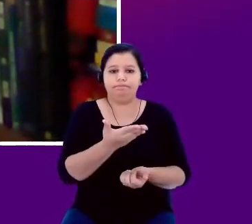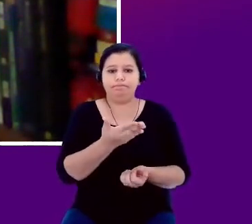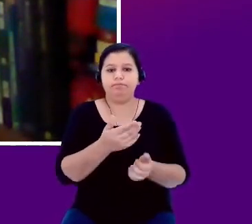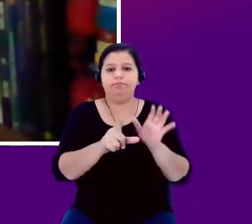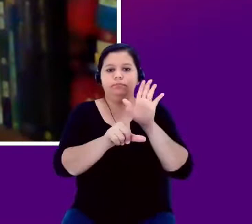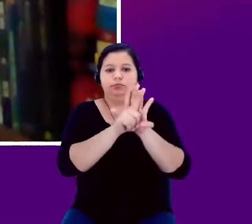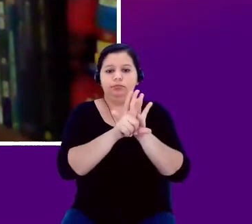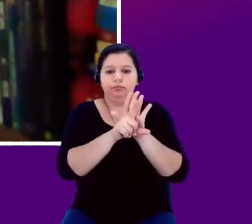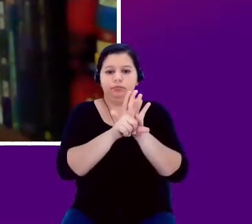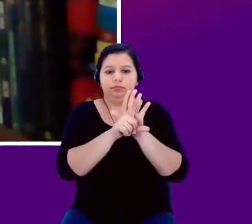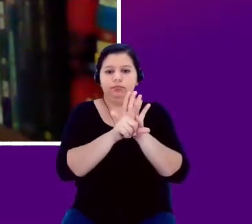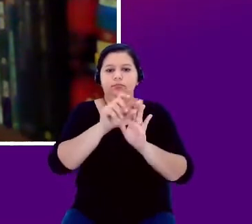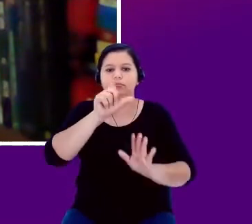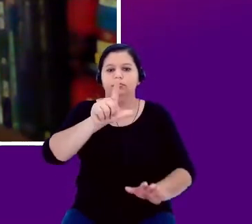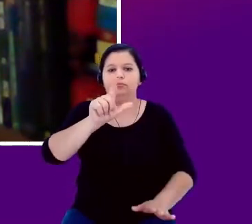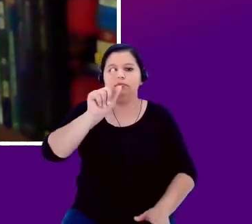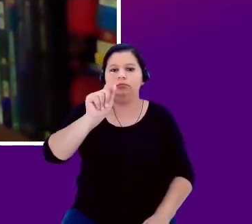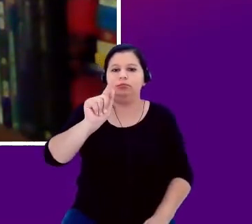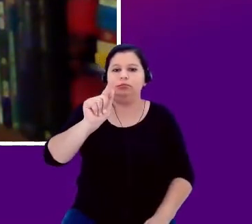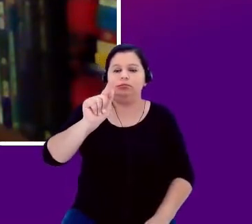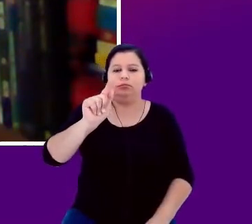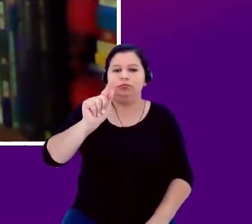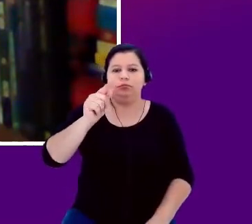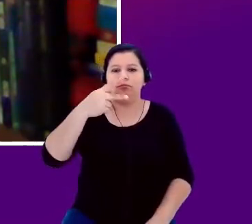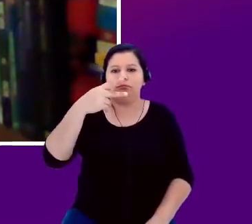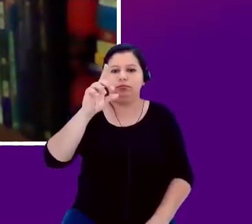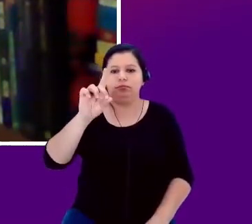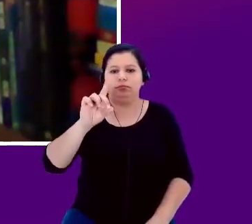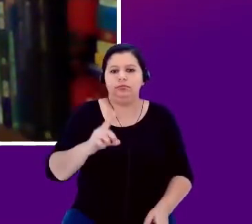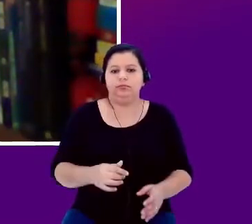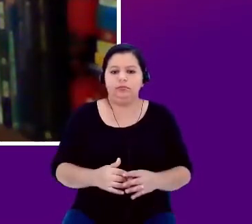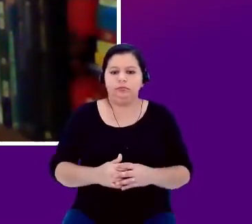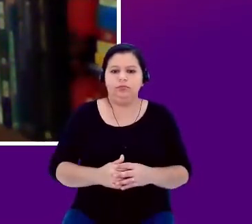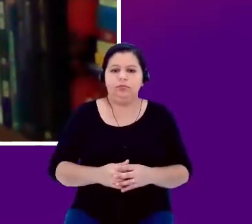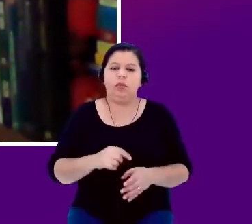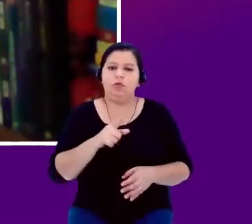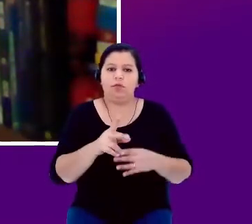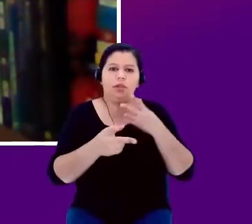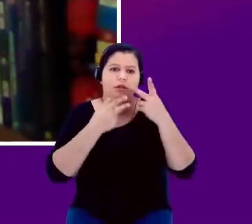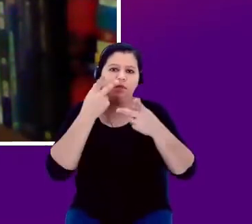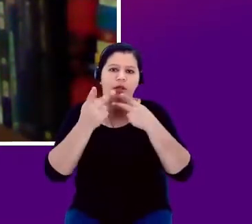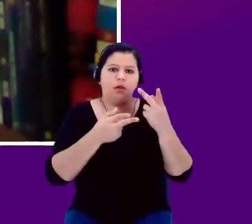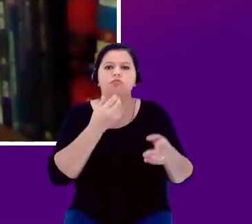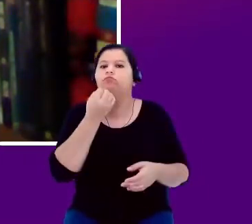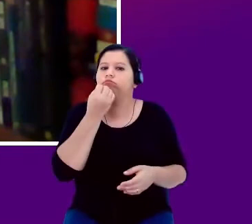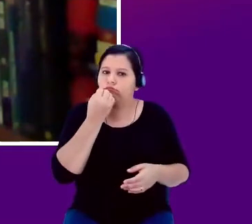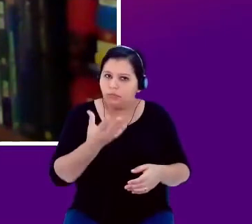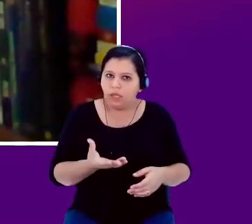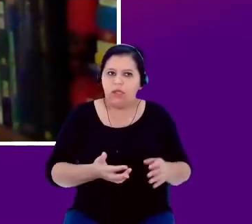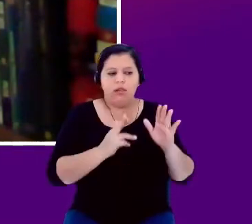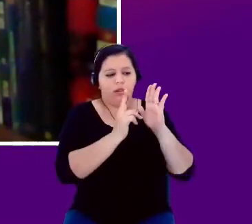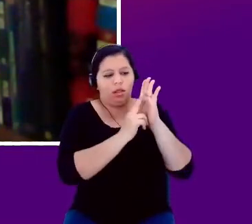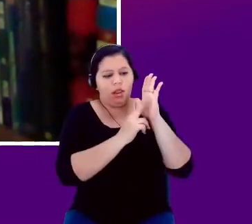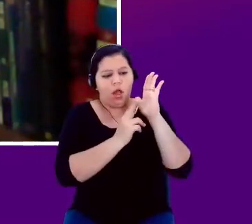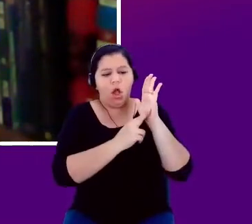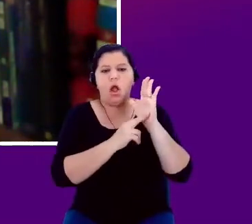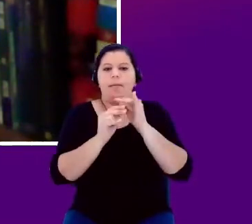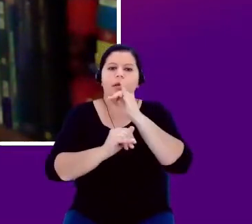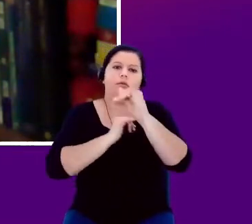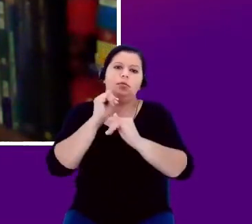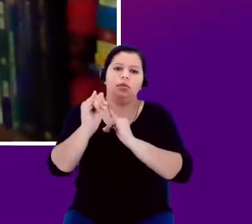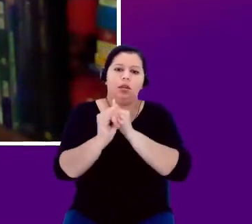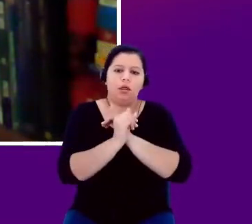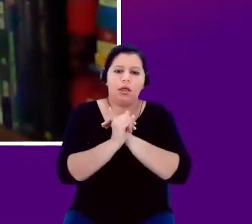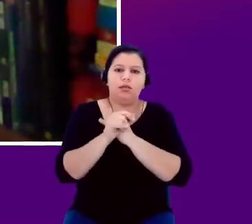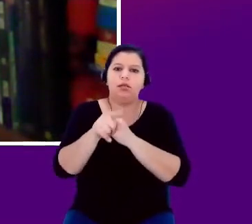pela LGPD. Você citou muito bem a norma de segurança cibernética, né, a circular da SUSEP